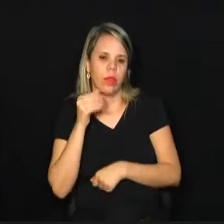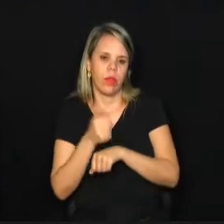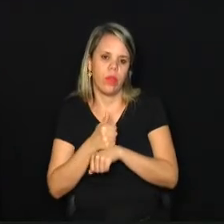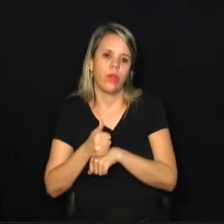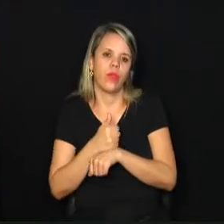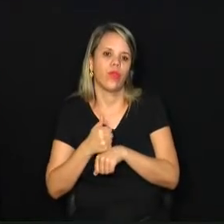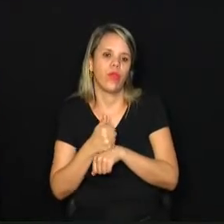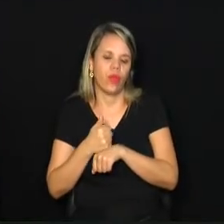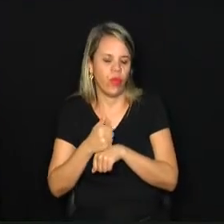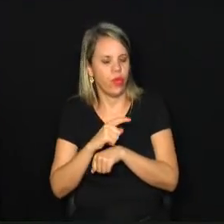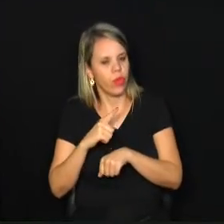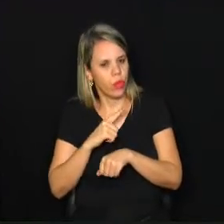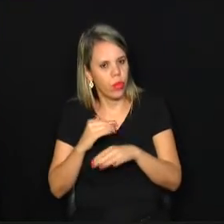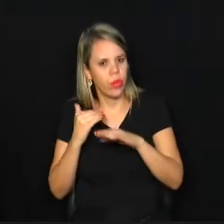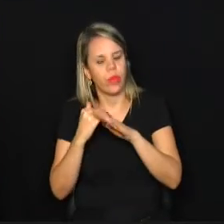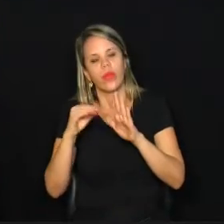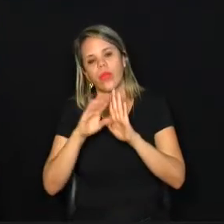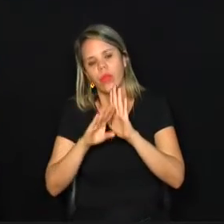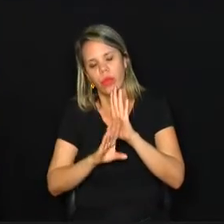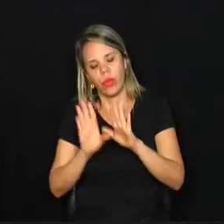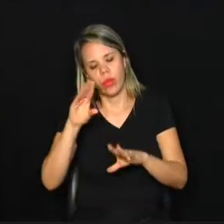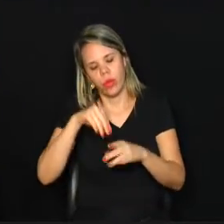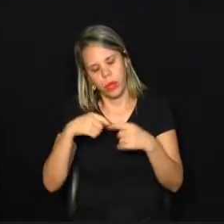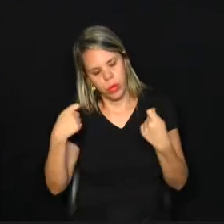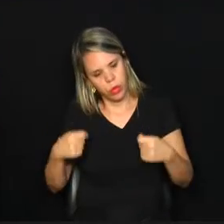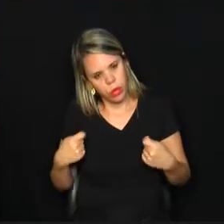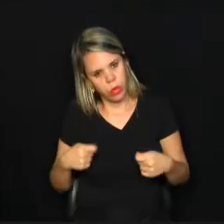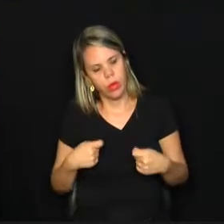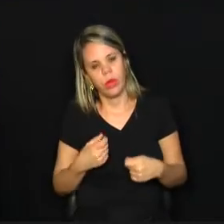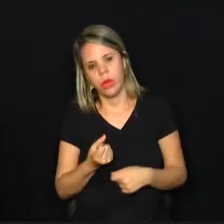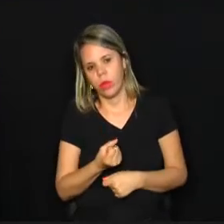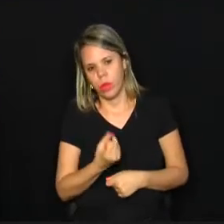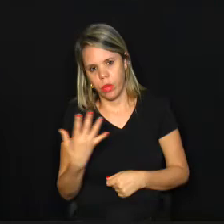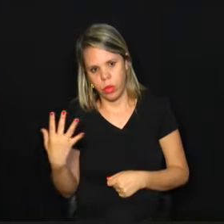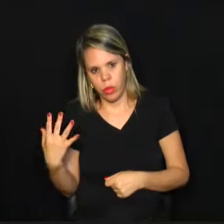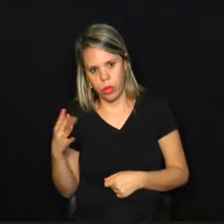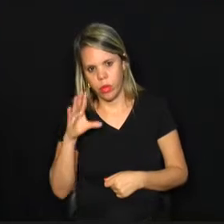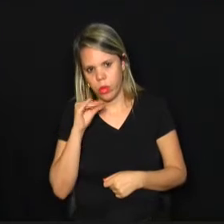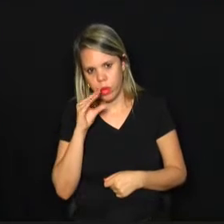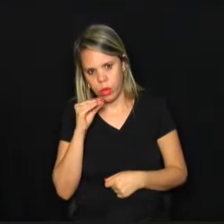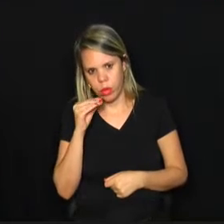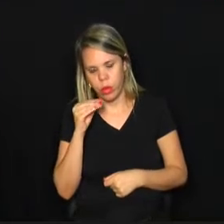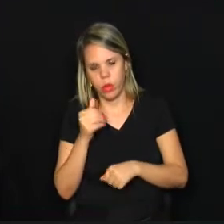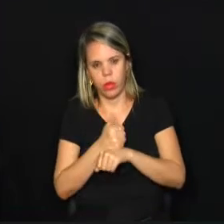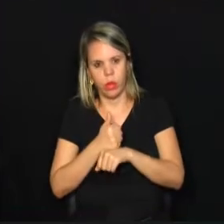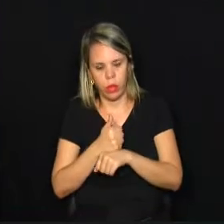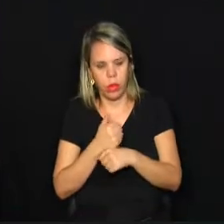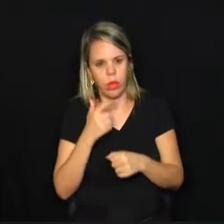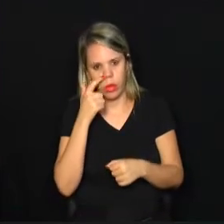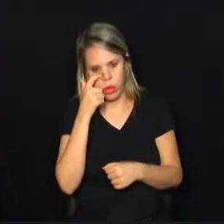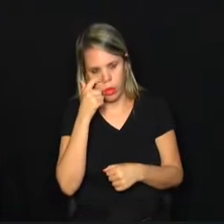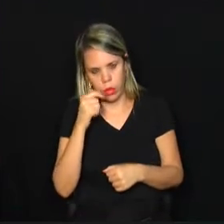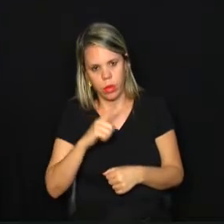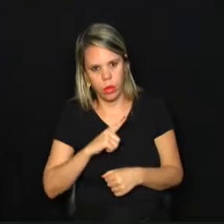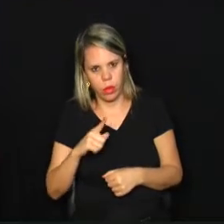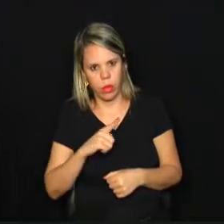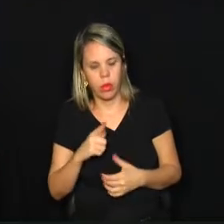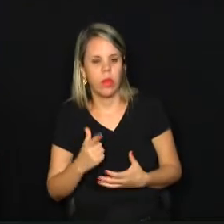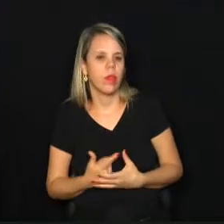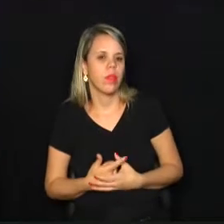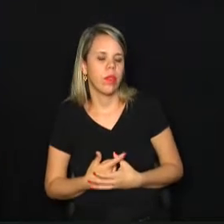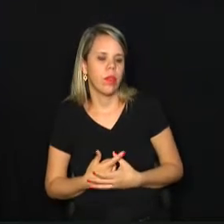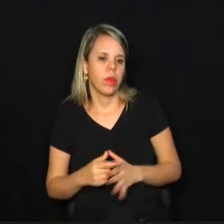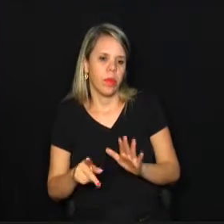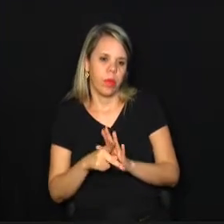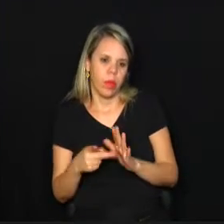quadros. Então, a gente vinculou esse cargo dentro desse percentual de servidores que vão ter a